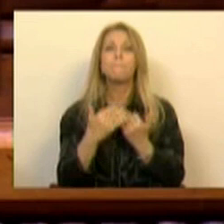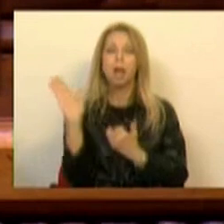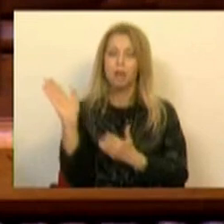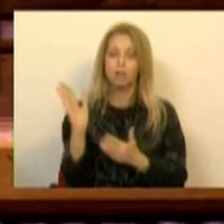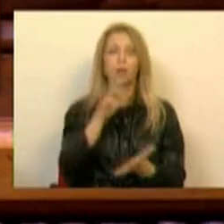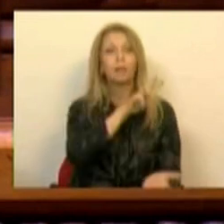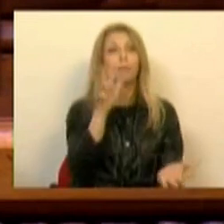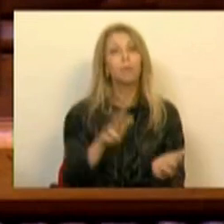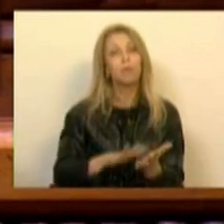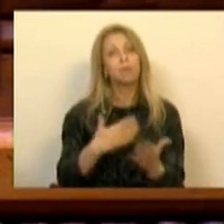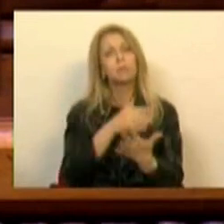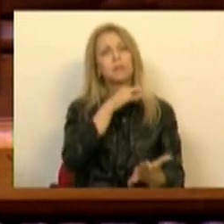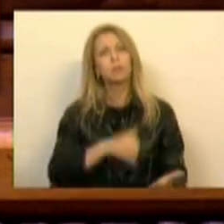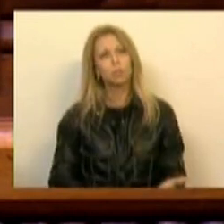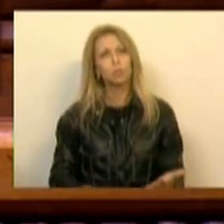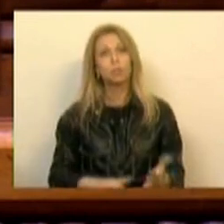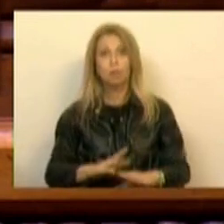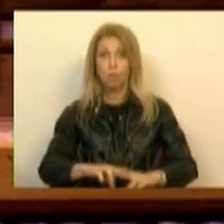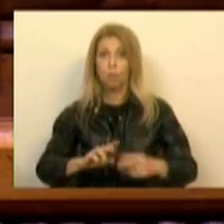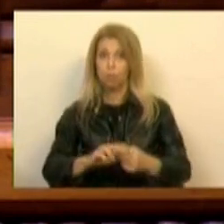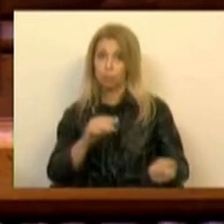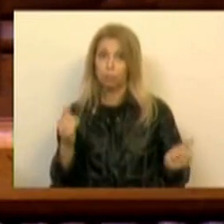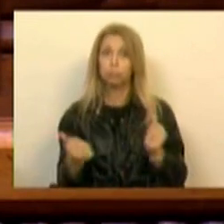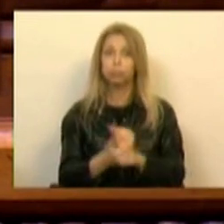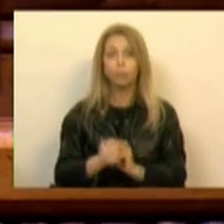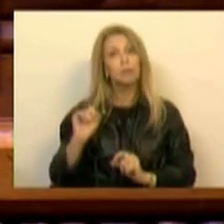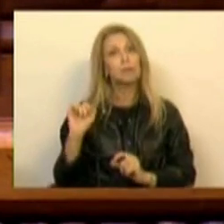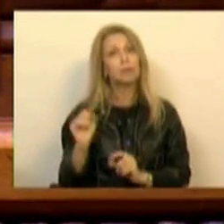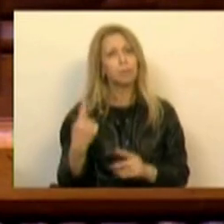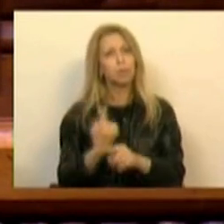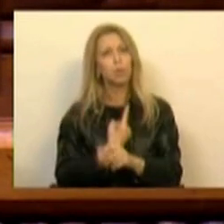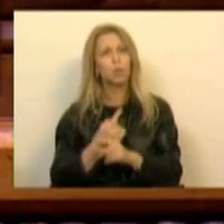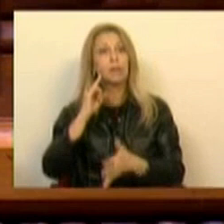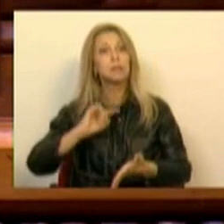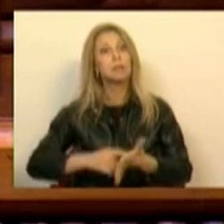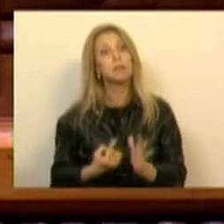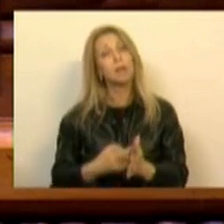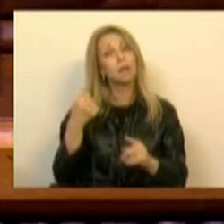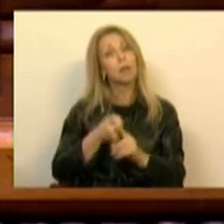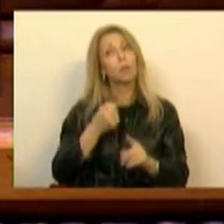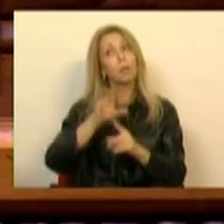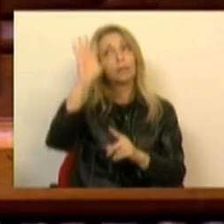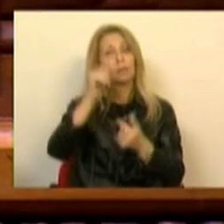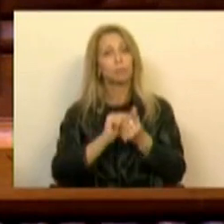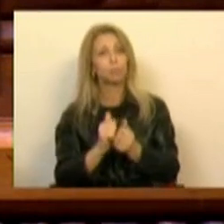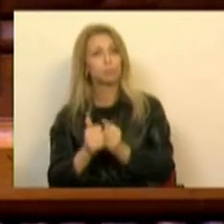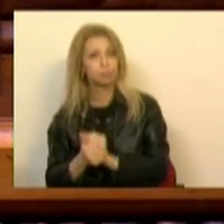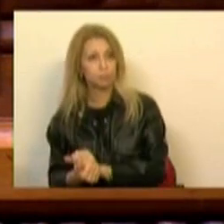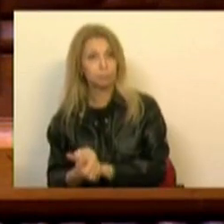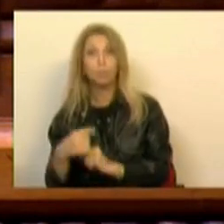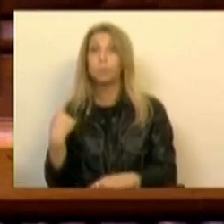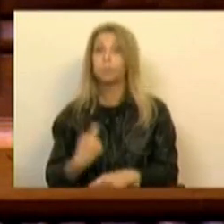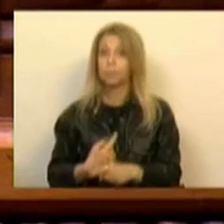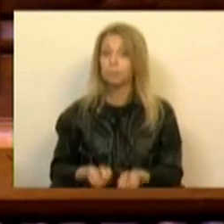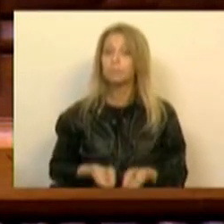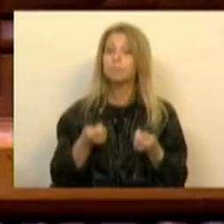profunda nos licenciamentos, permitindo acelerar os investimentos indispensáveis ao combate às alterações climáticas. Mantivemos